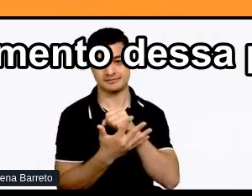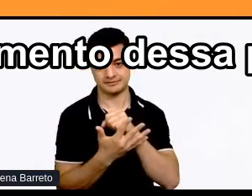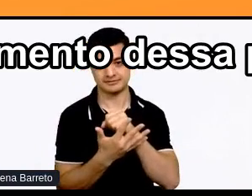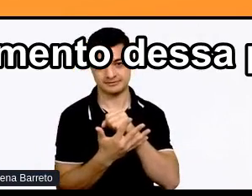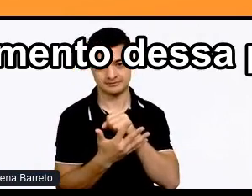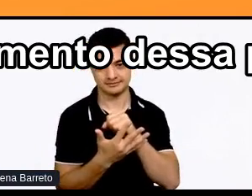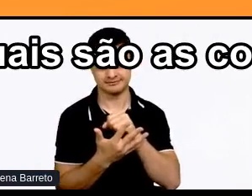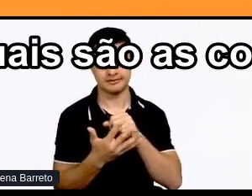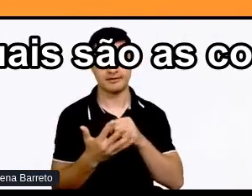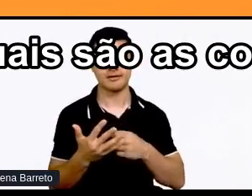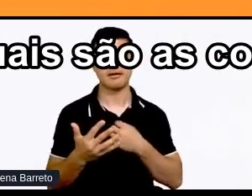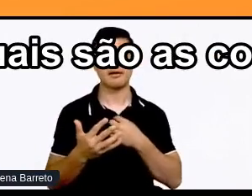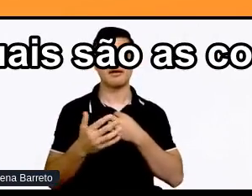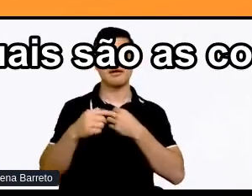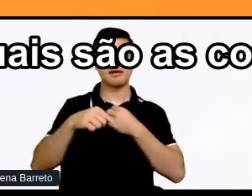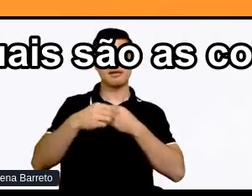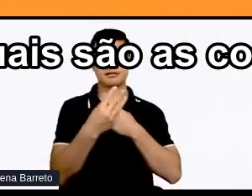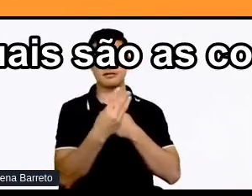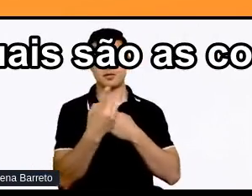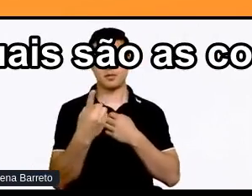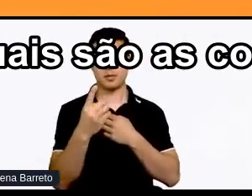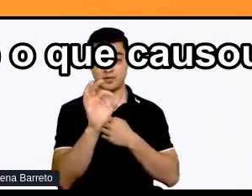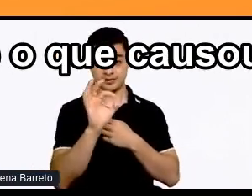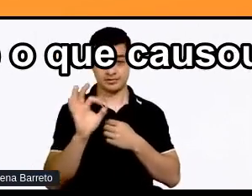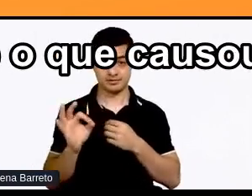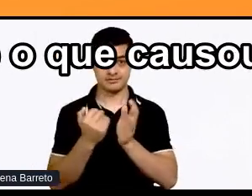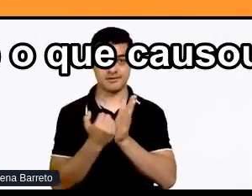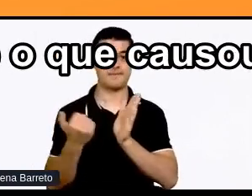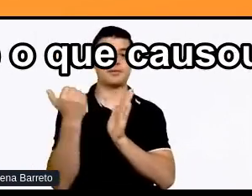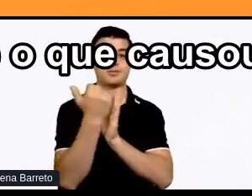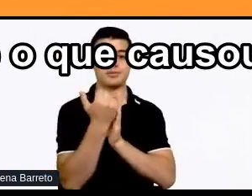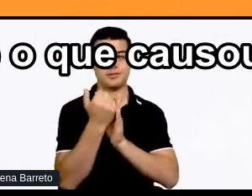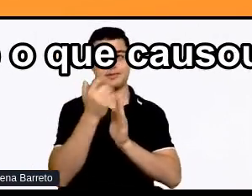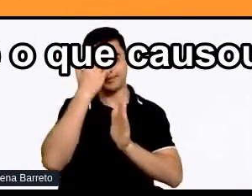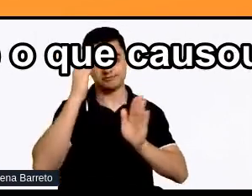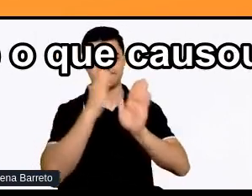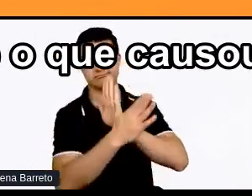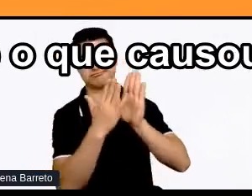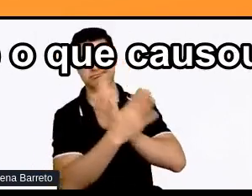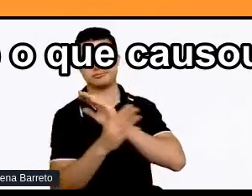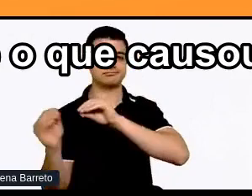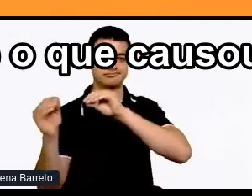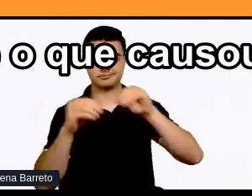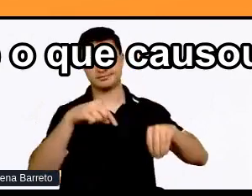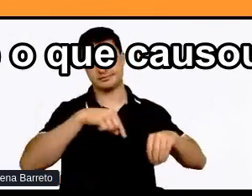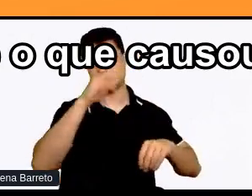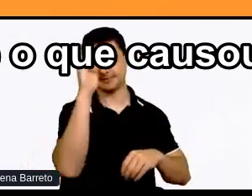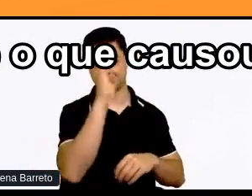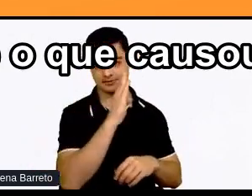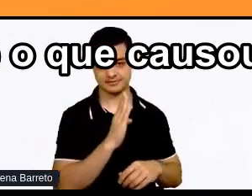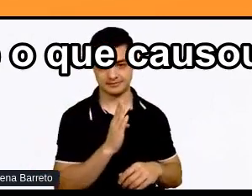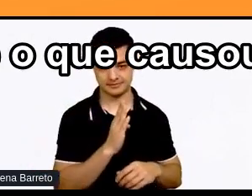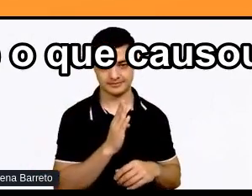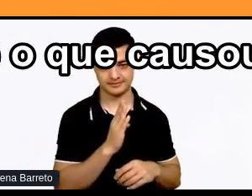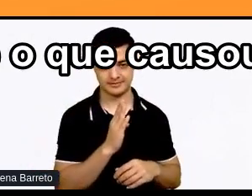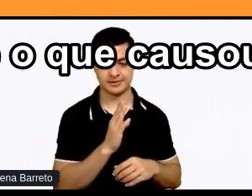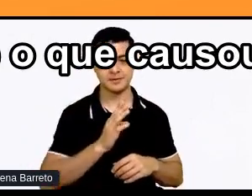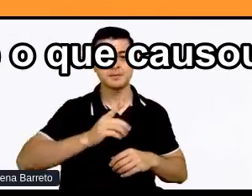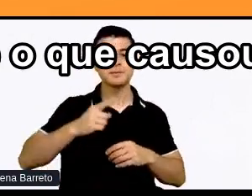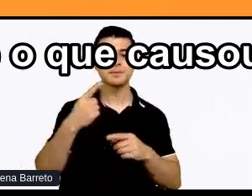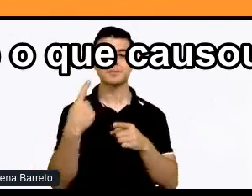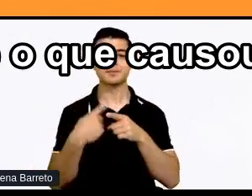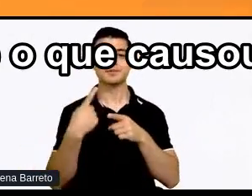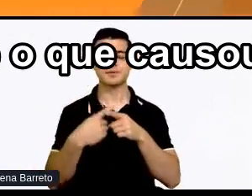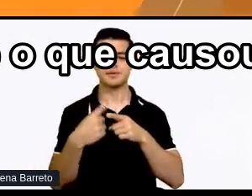população aqui no Brasil. Quais são as condições de vida, né? O que proporcionou e o que causou essa vinda